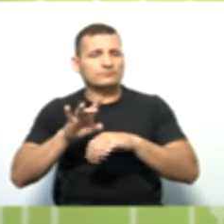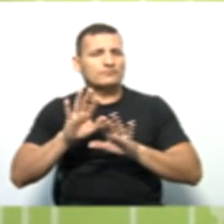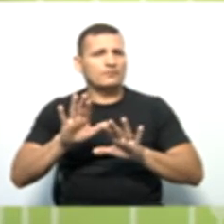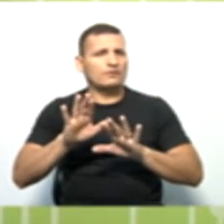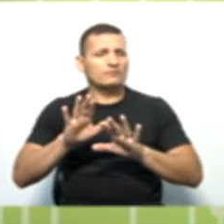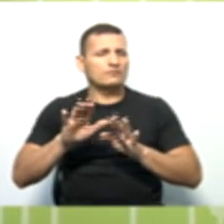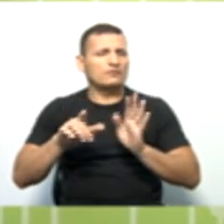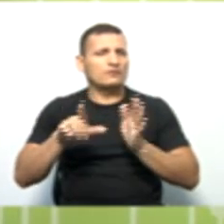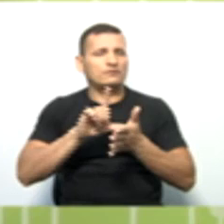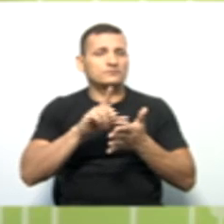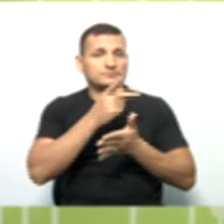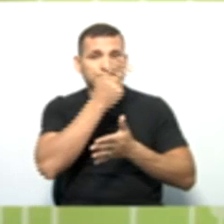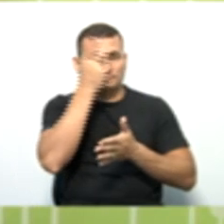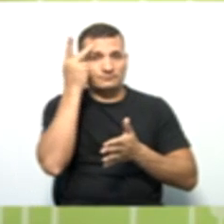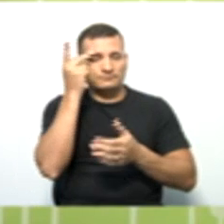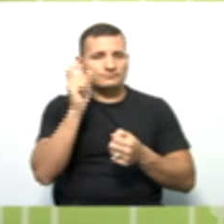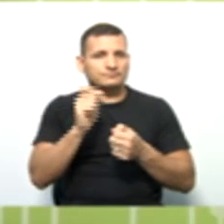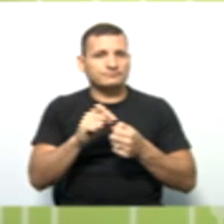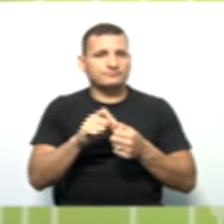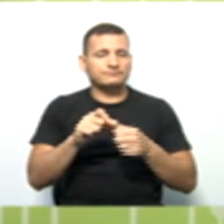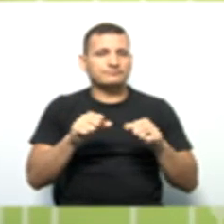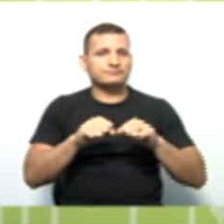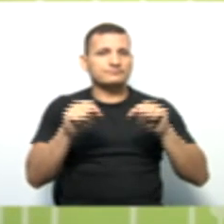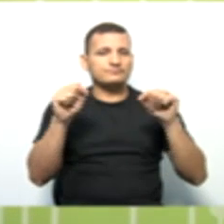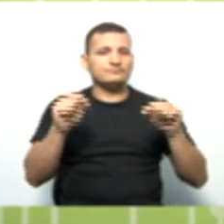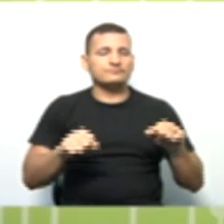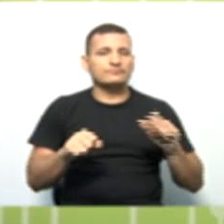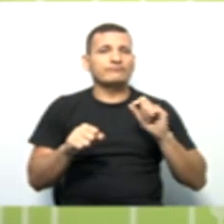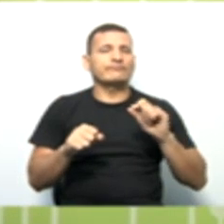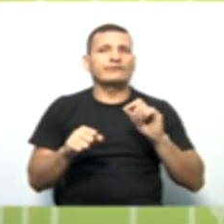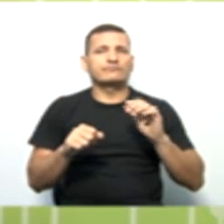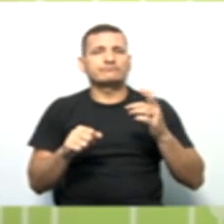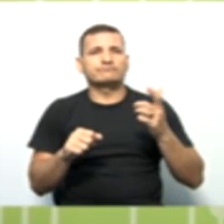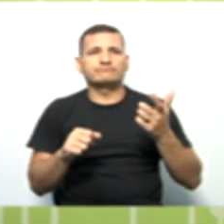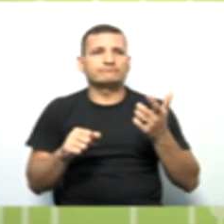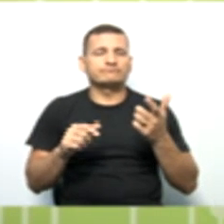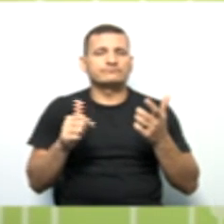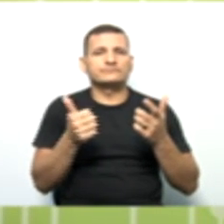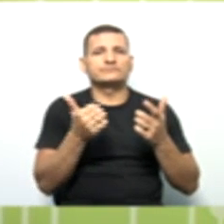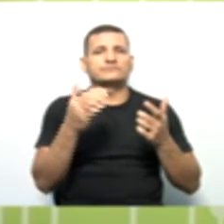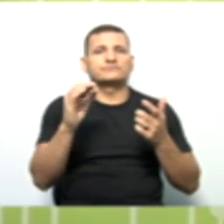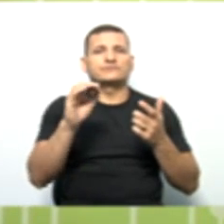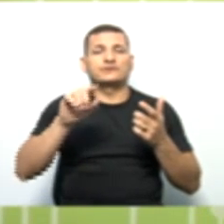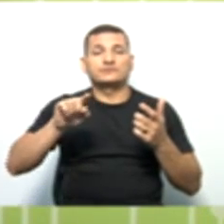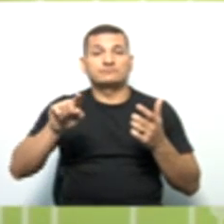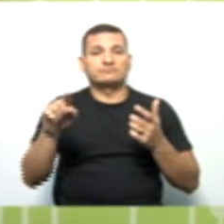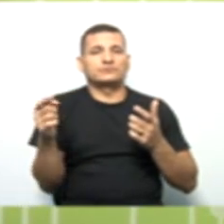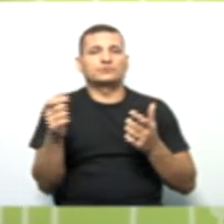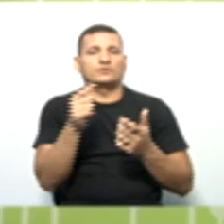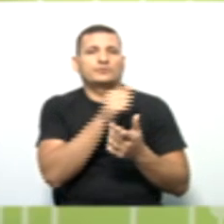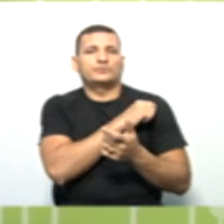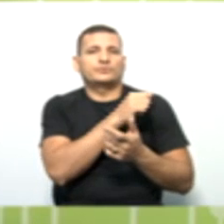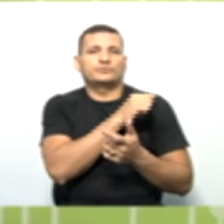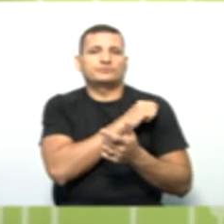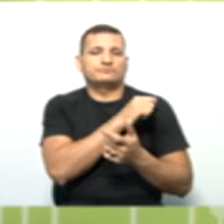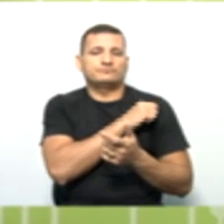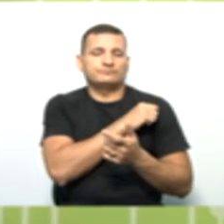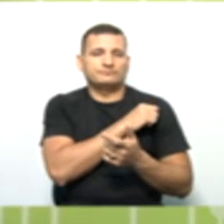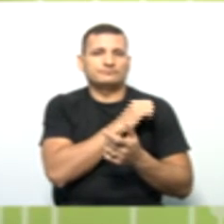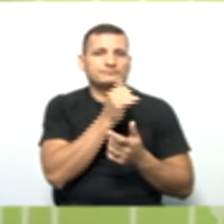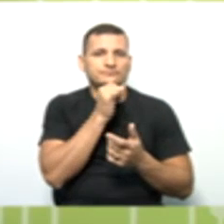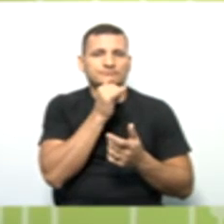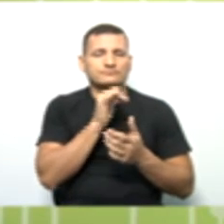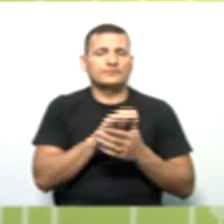modelaram o sistema, quando projetaram, vamos prever aí 10 mil alunos dentro do Instituto Federal. Quando veio a oferta, esse